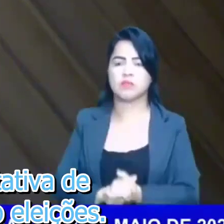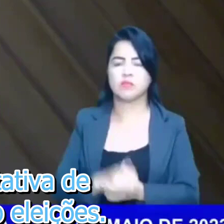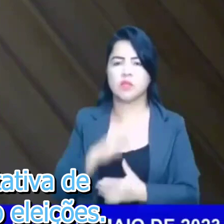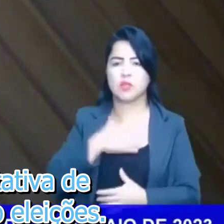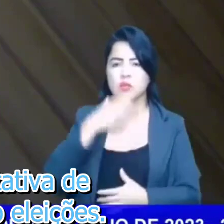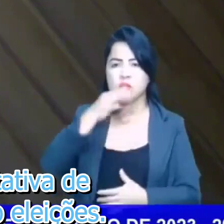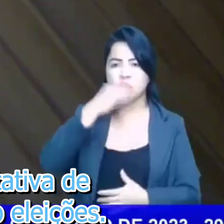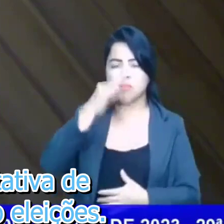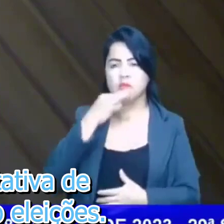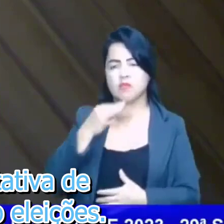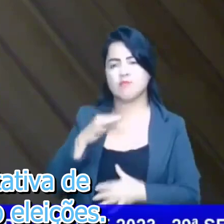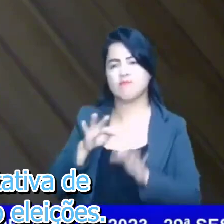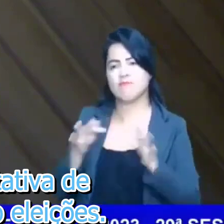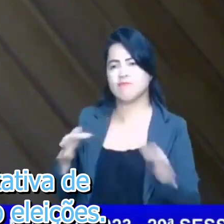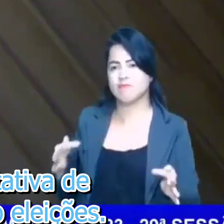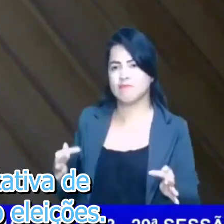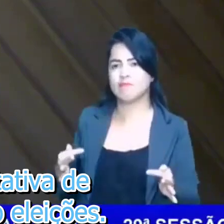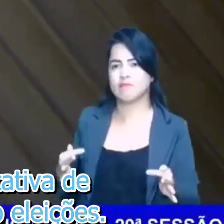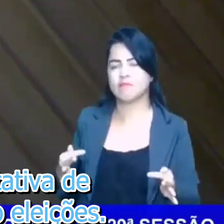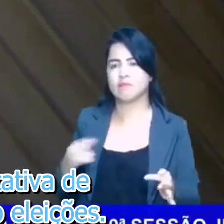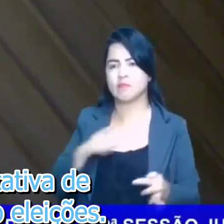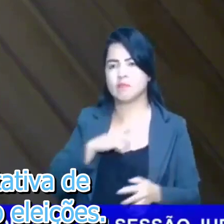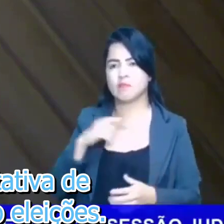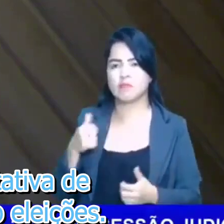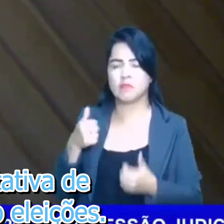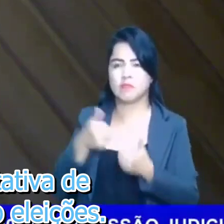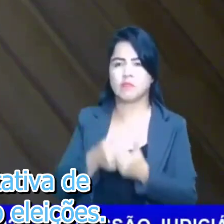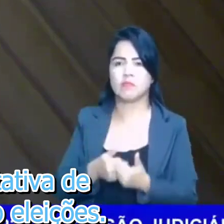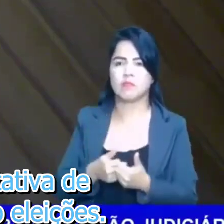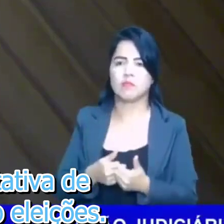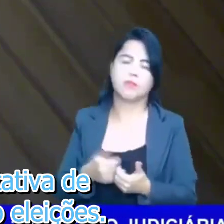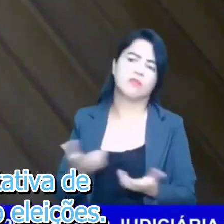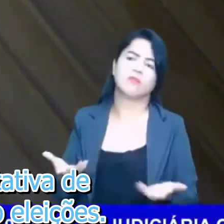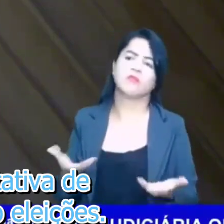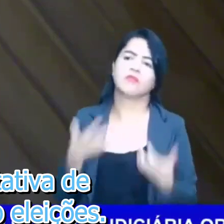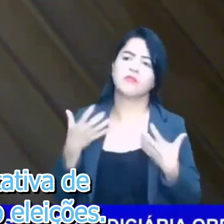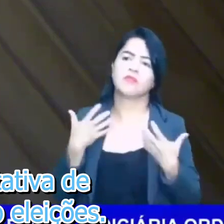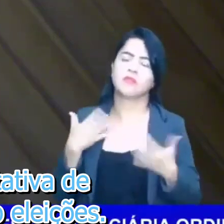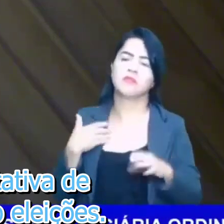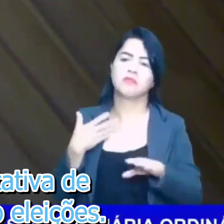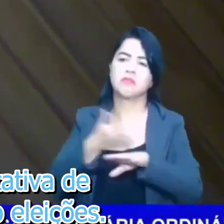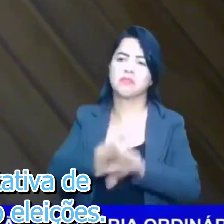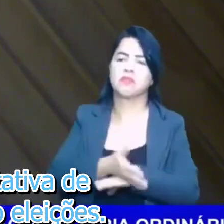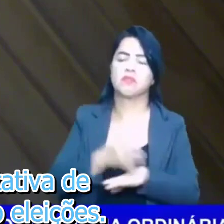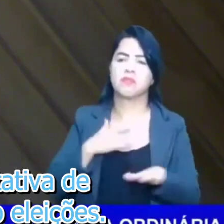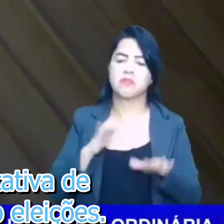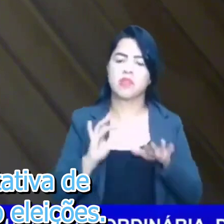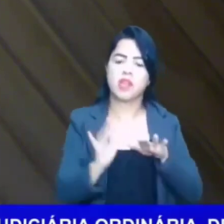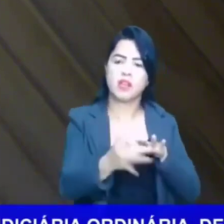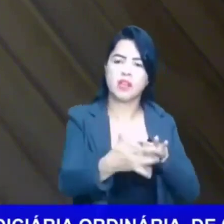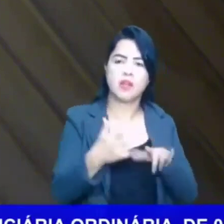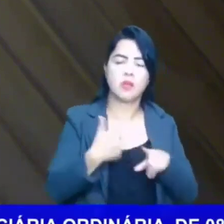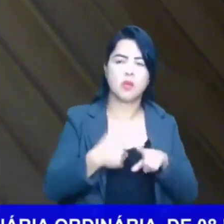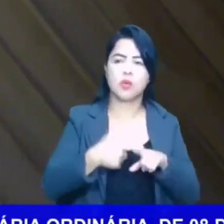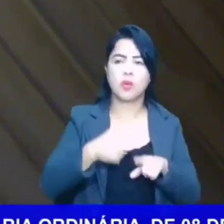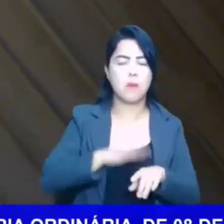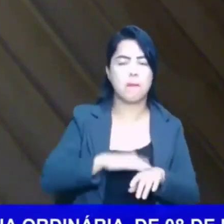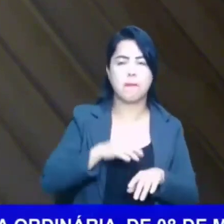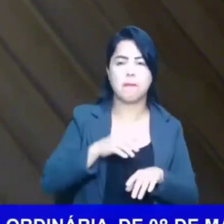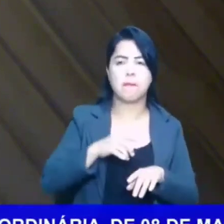minha opinião humilde, eu penso que era uma tentativa dele querer lacrar na internet. Era o assunto do momento, eleições.